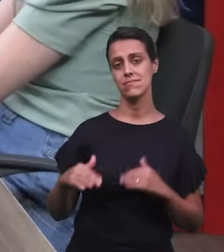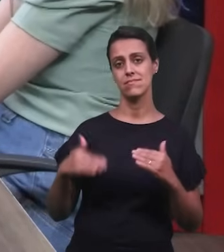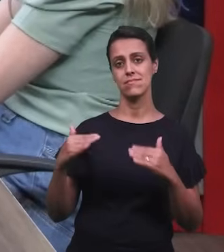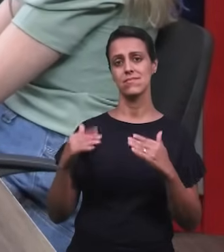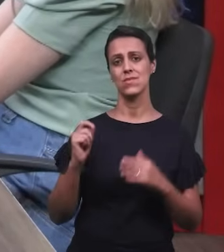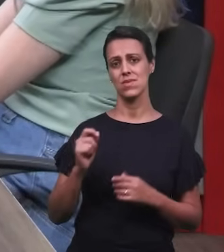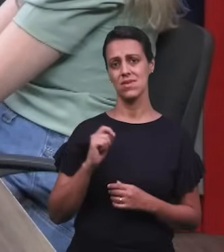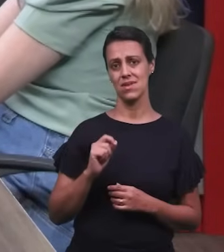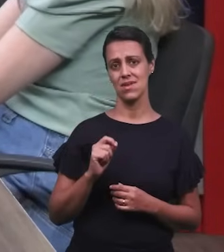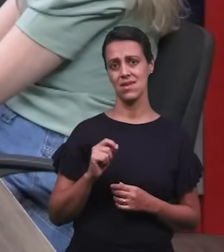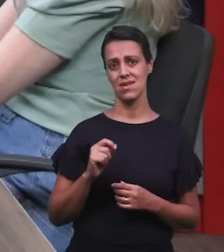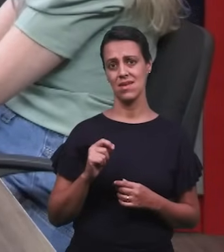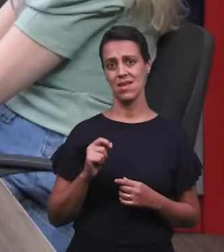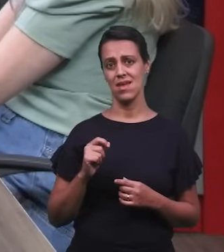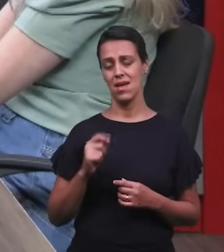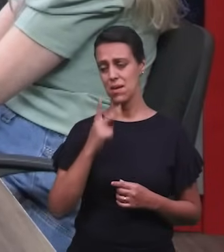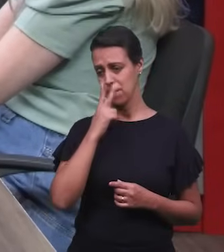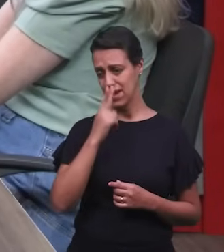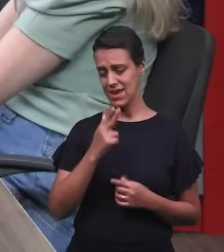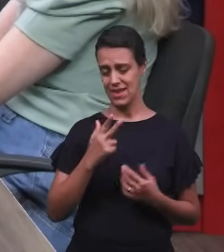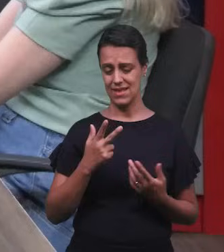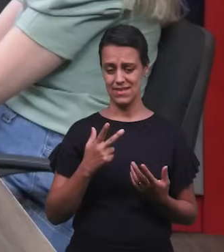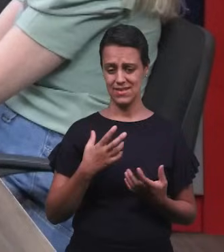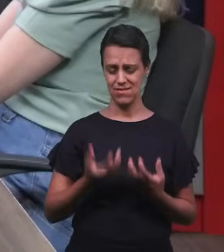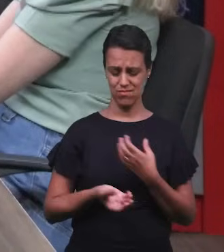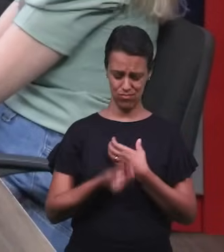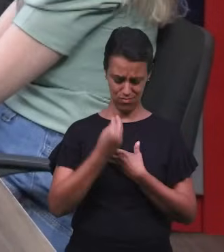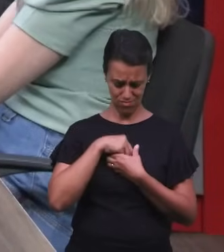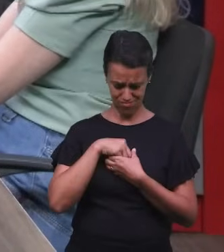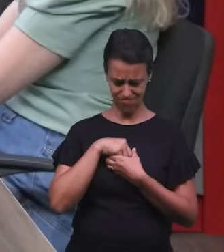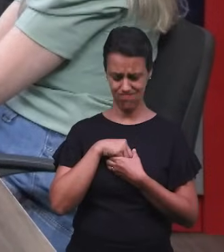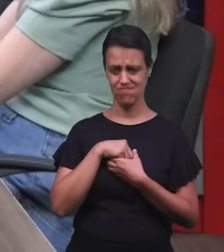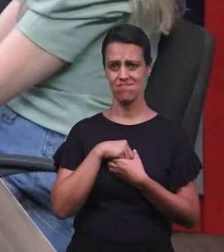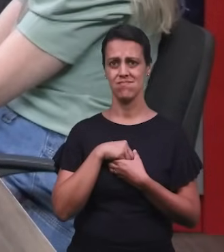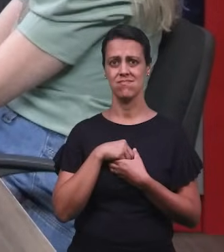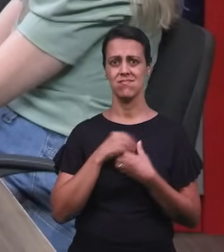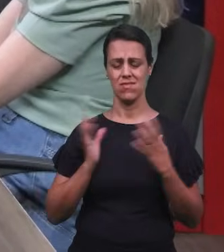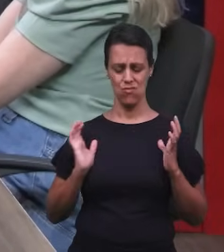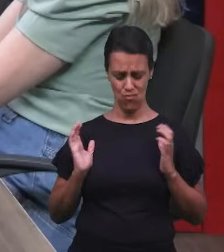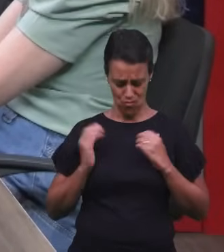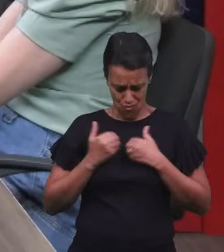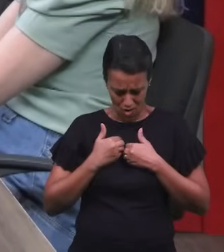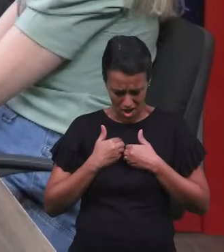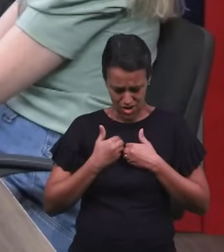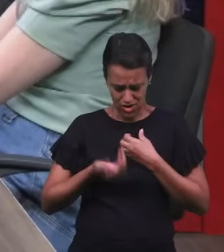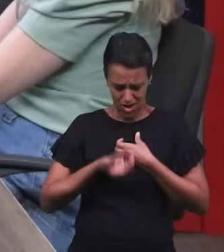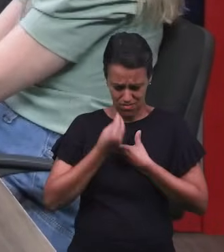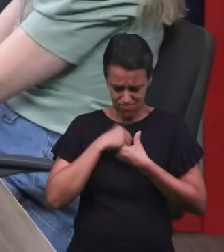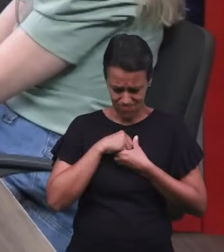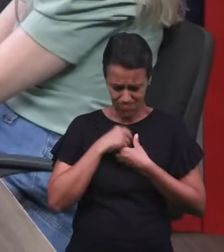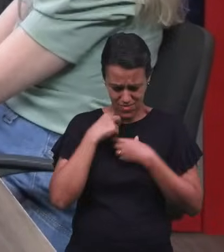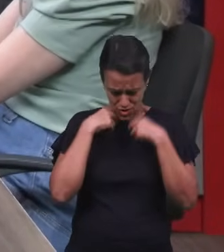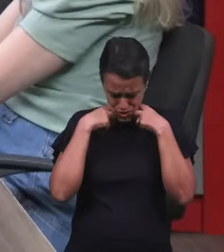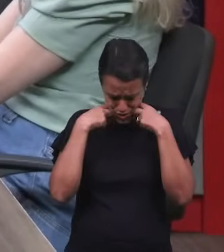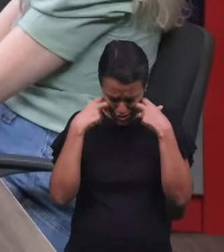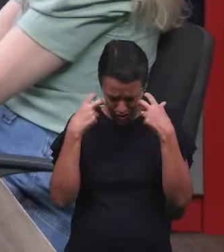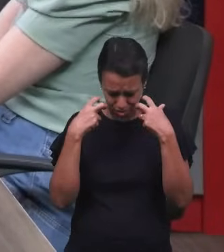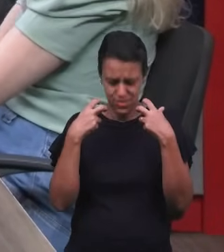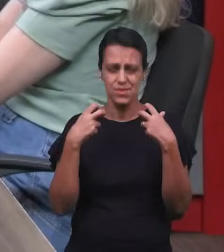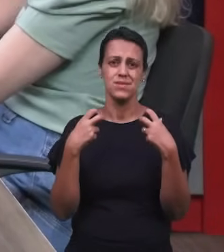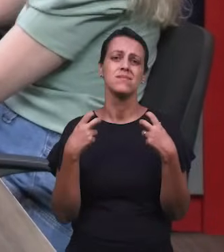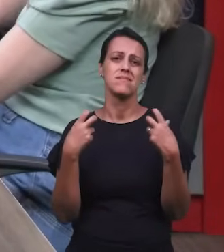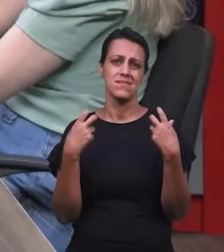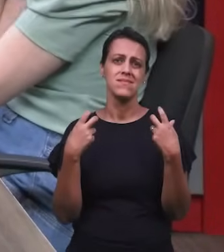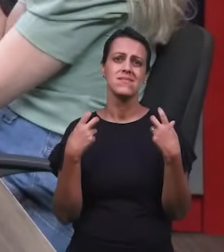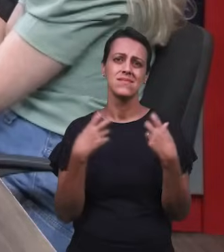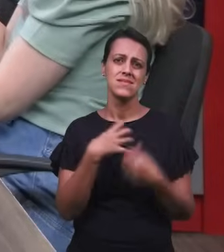muito autocríticos, eles são mais introspectivos, normalmente são aquelas pessoas mais tímidas, mais fechadas,